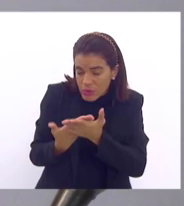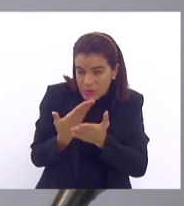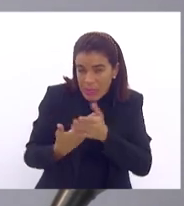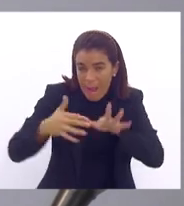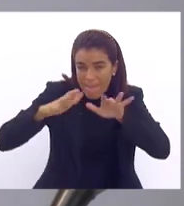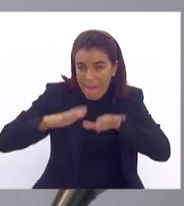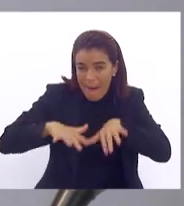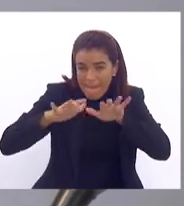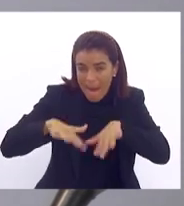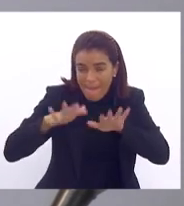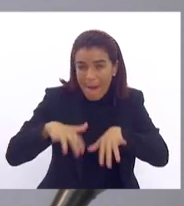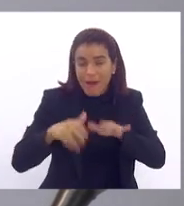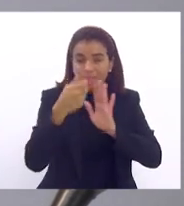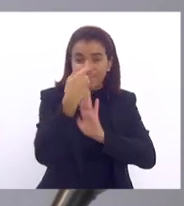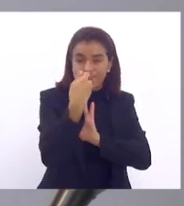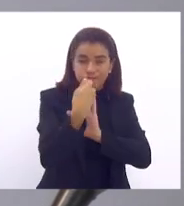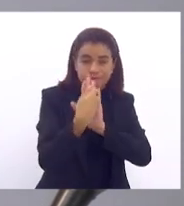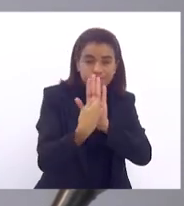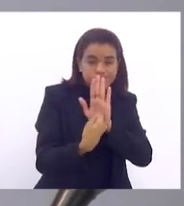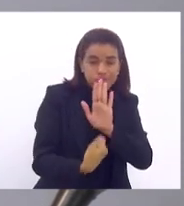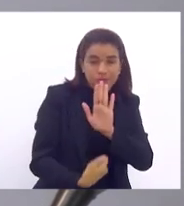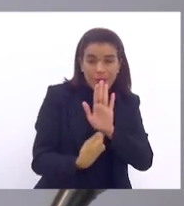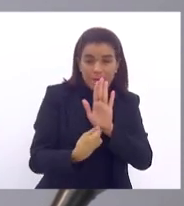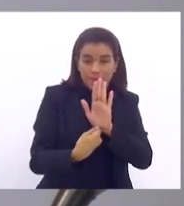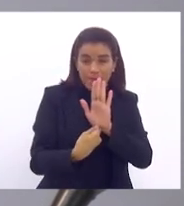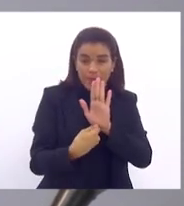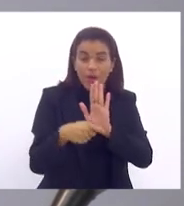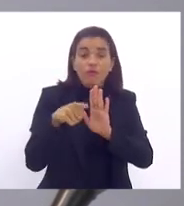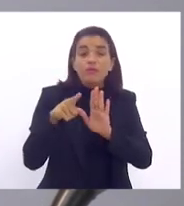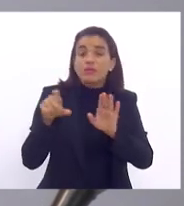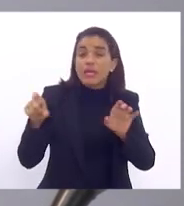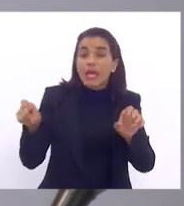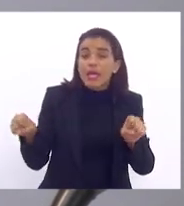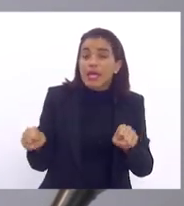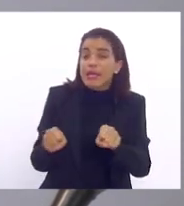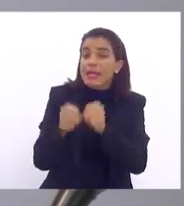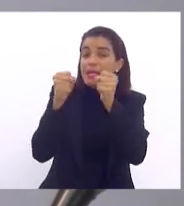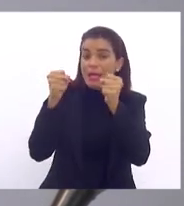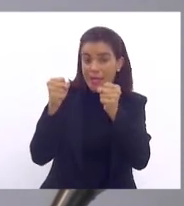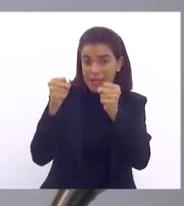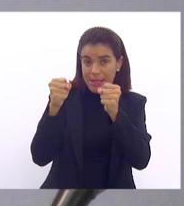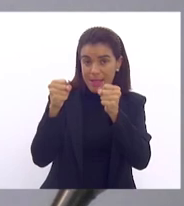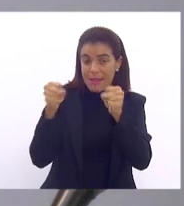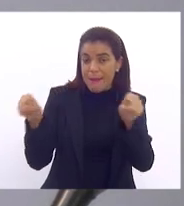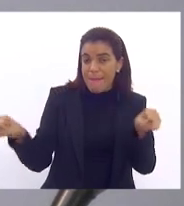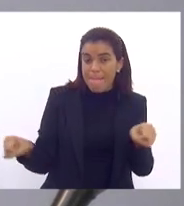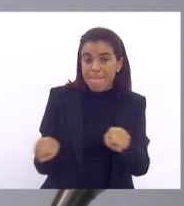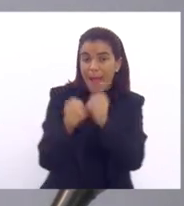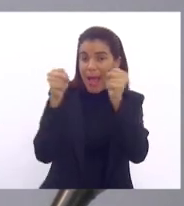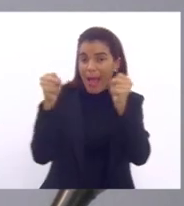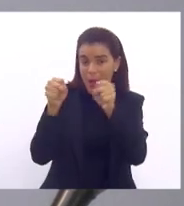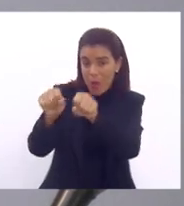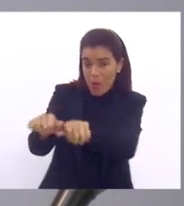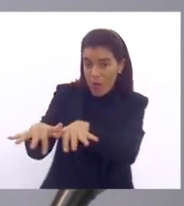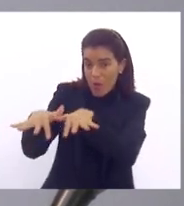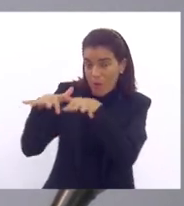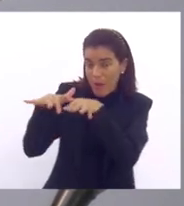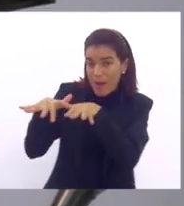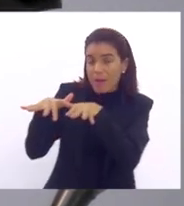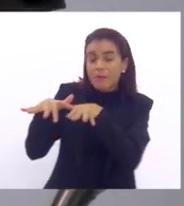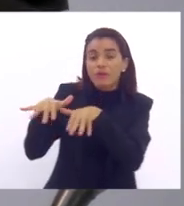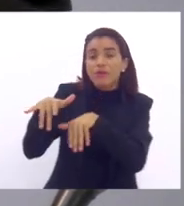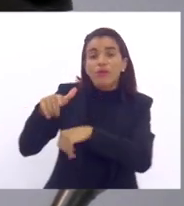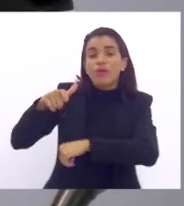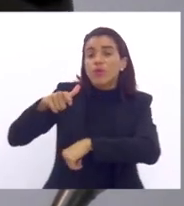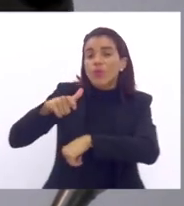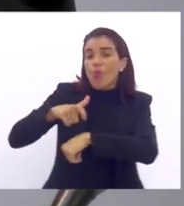texto para dizer que você quebra o decoro você ofende O parlamento não é quando